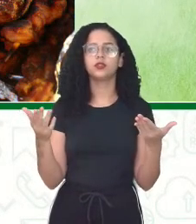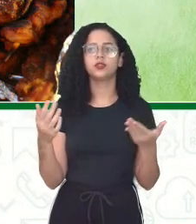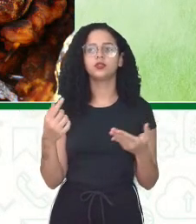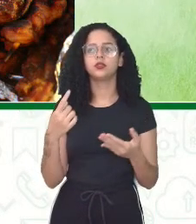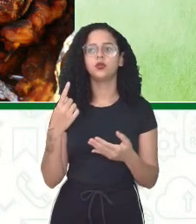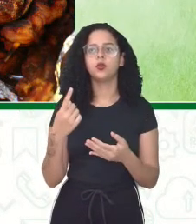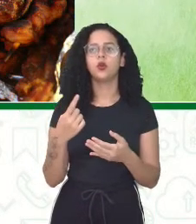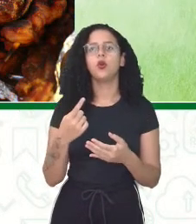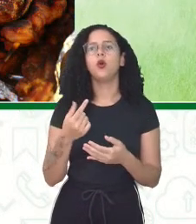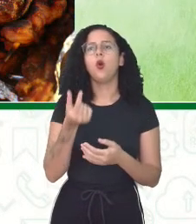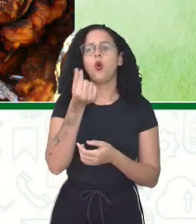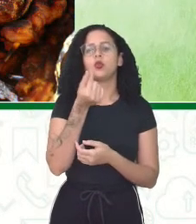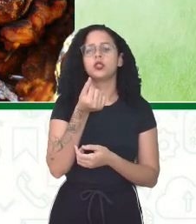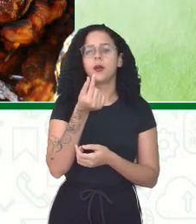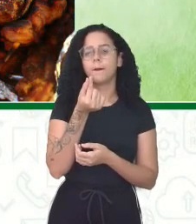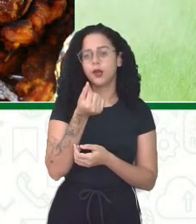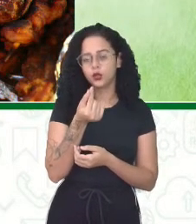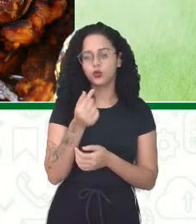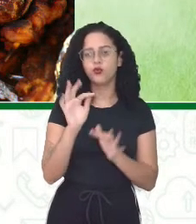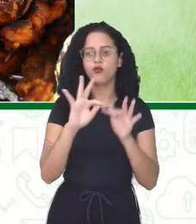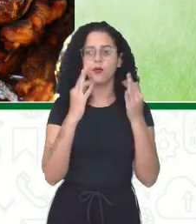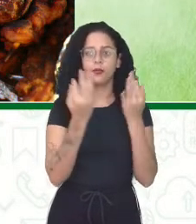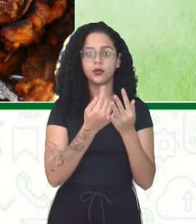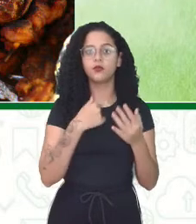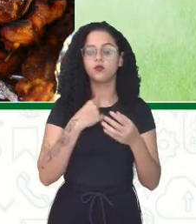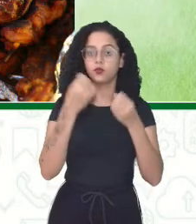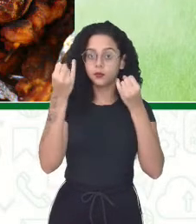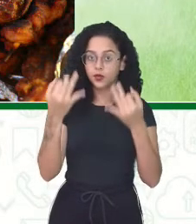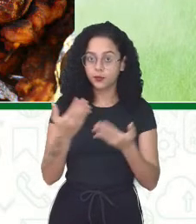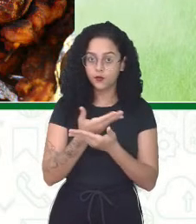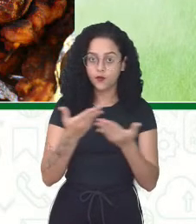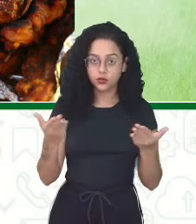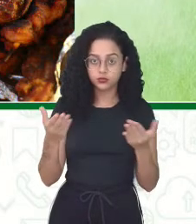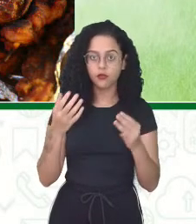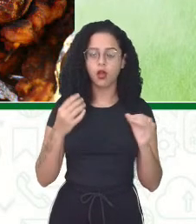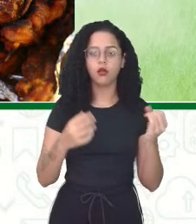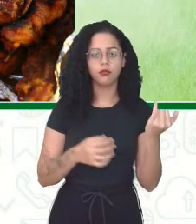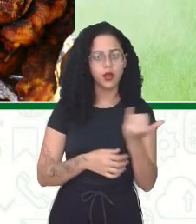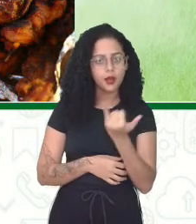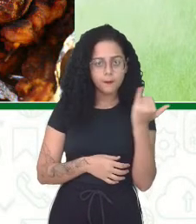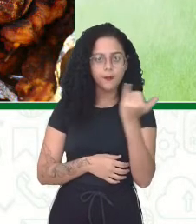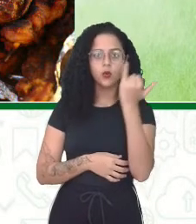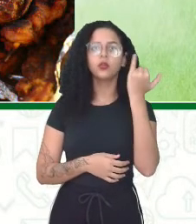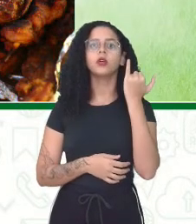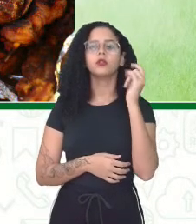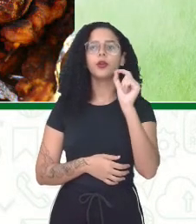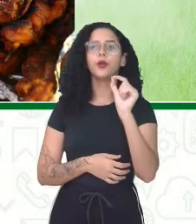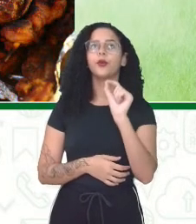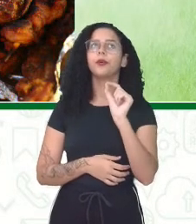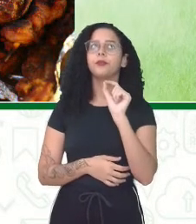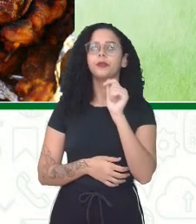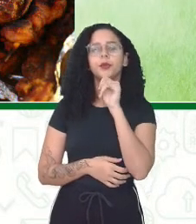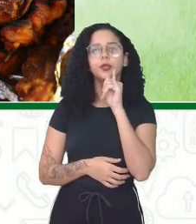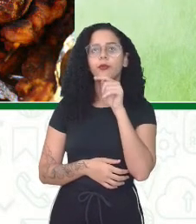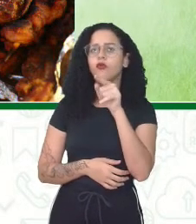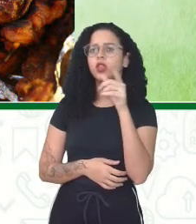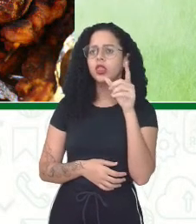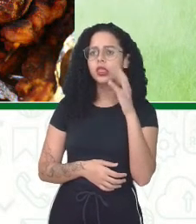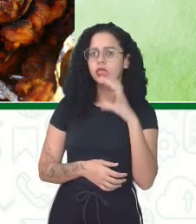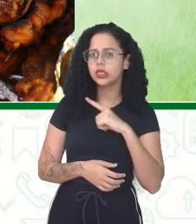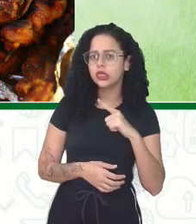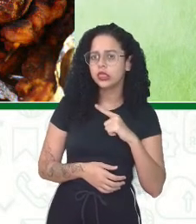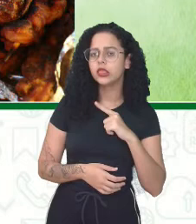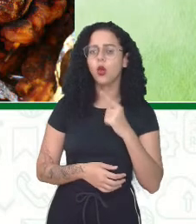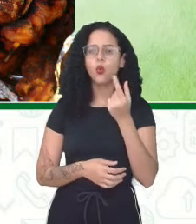um orçamento familiar. E aí eu vou dizer para vocês a importância que é você ter um